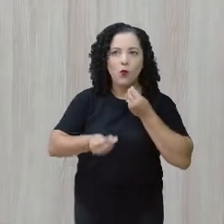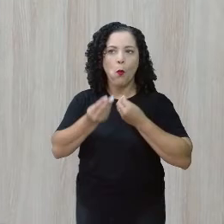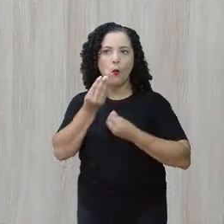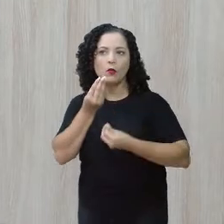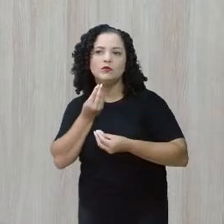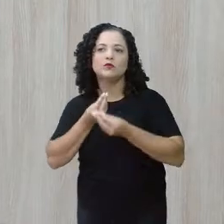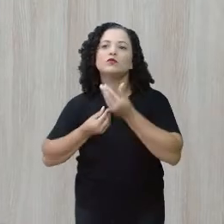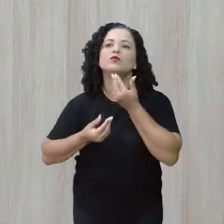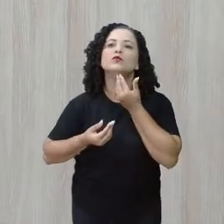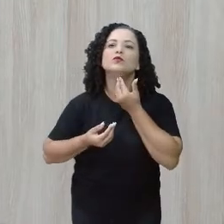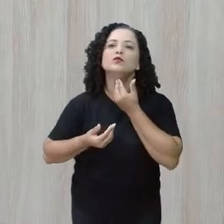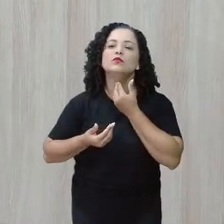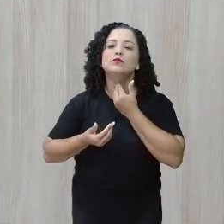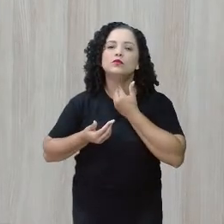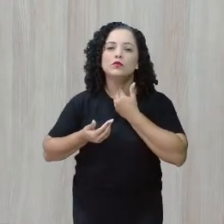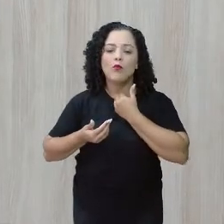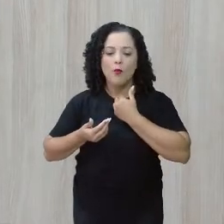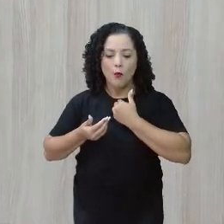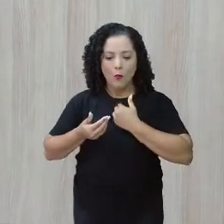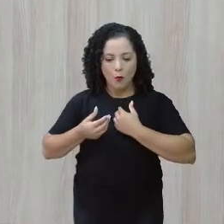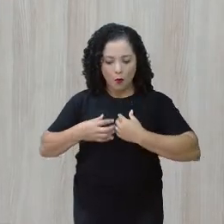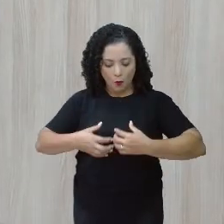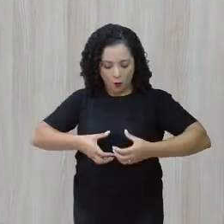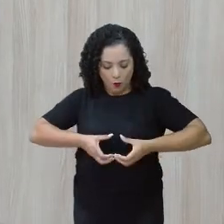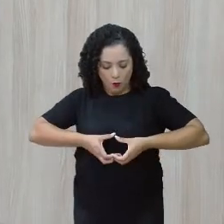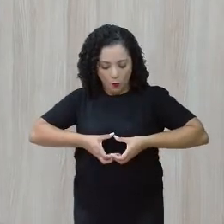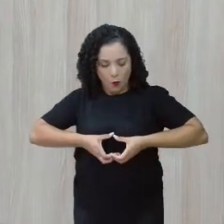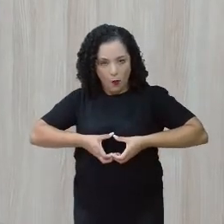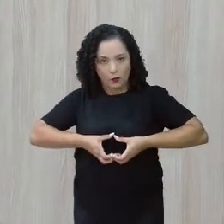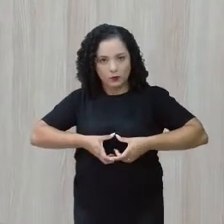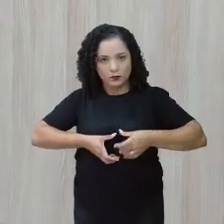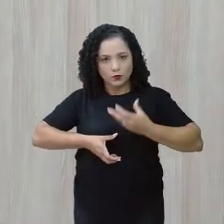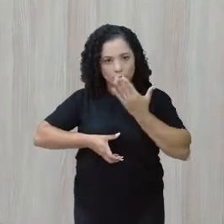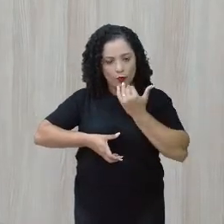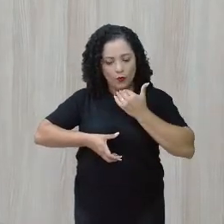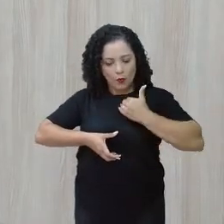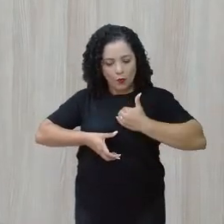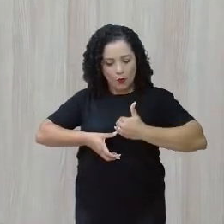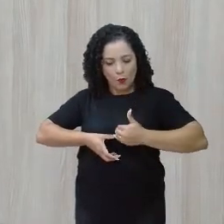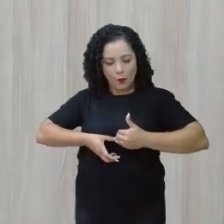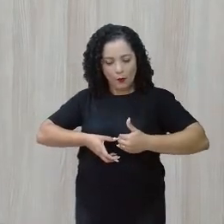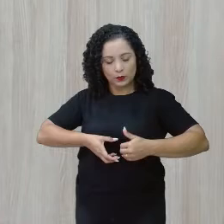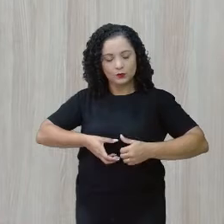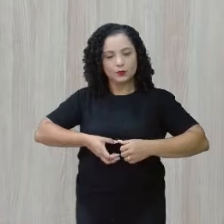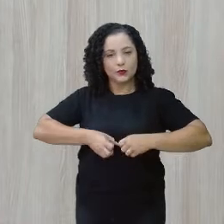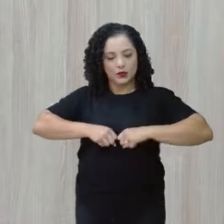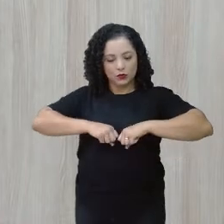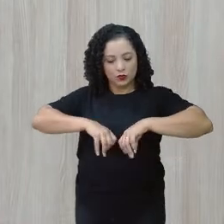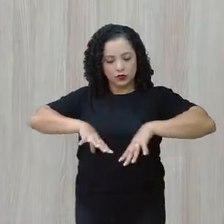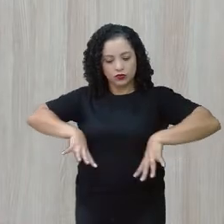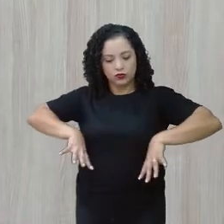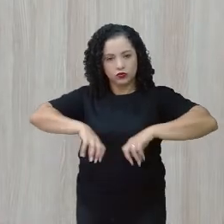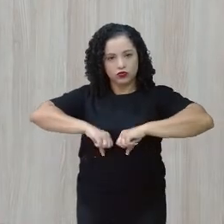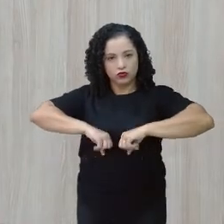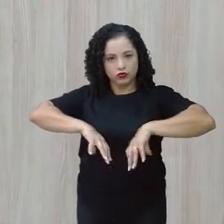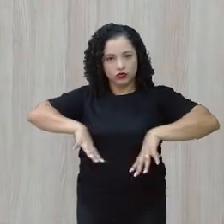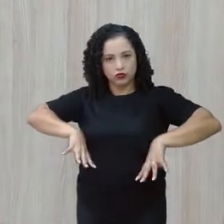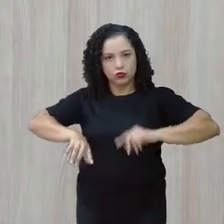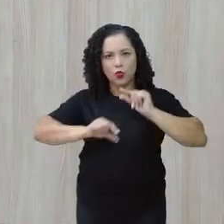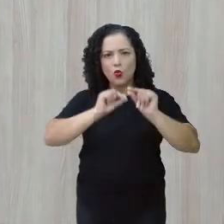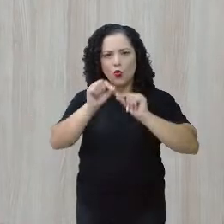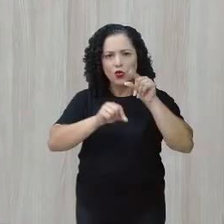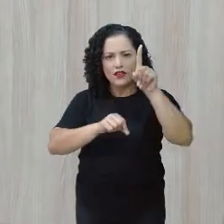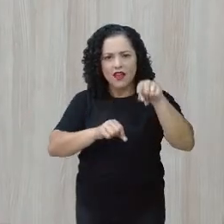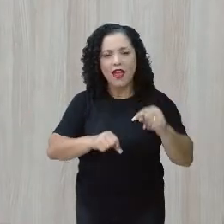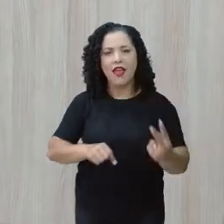digestão, né, lá no estômago, e a distribuição. Aquilo que é nutritivo, que foi bem digerido, vai cair